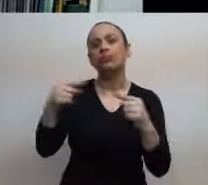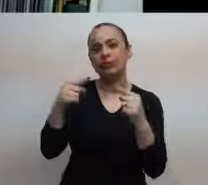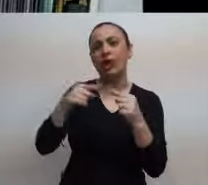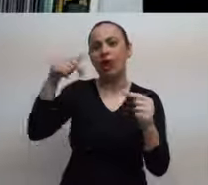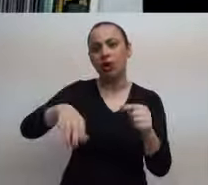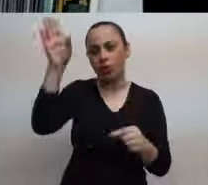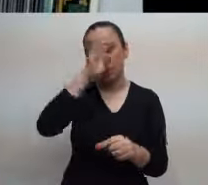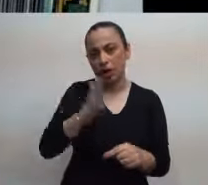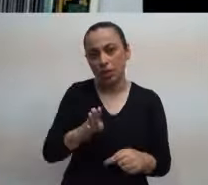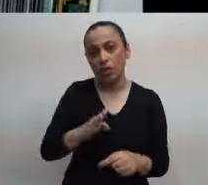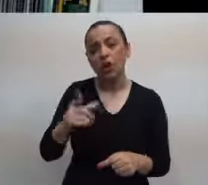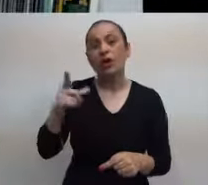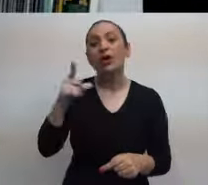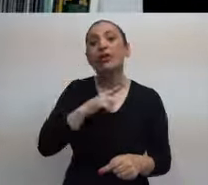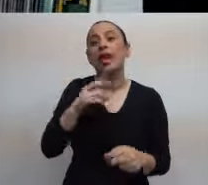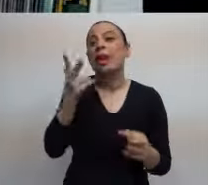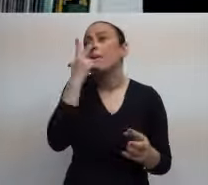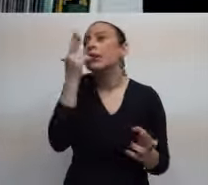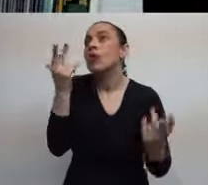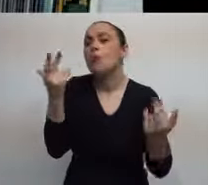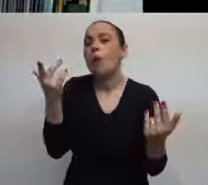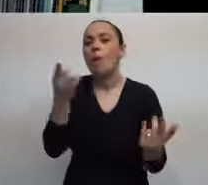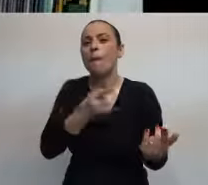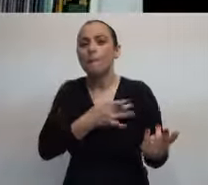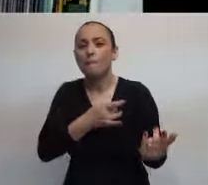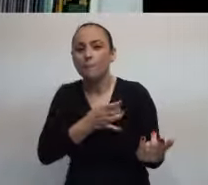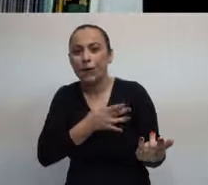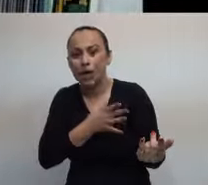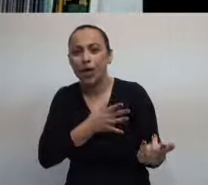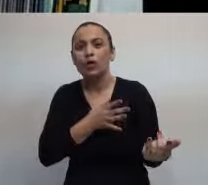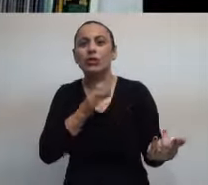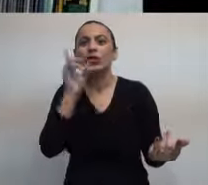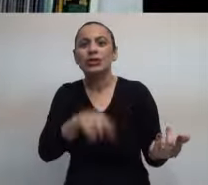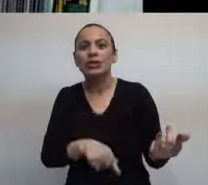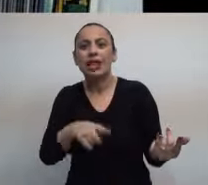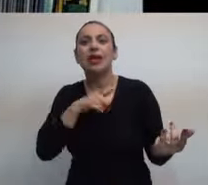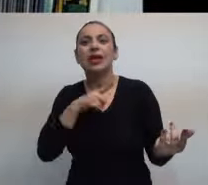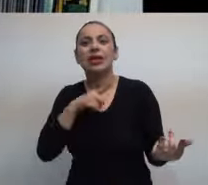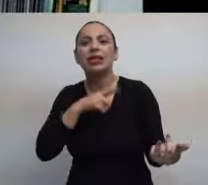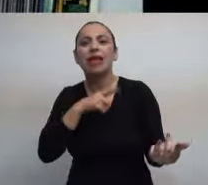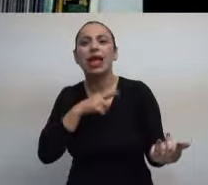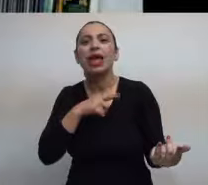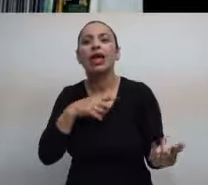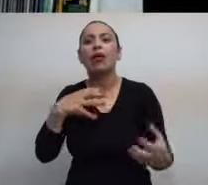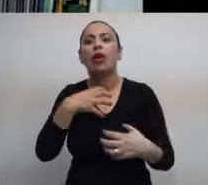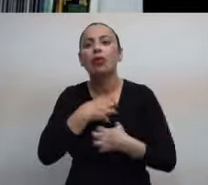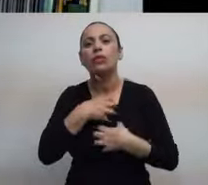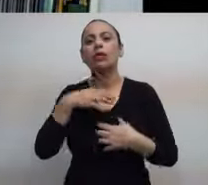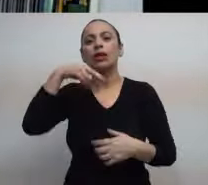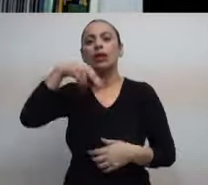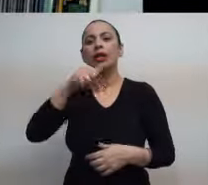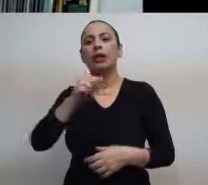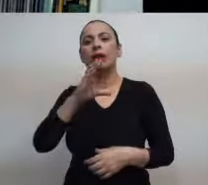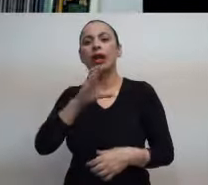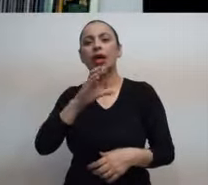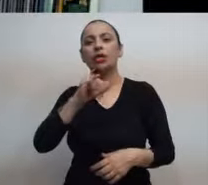Brasil se cerca de um certo medo de ser e ter um